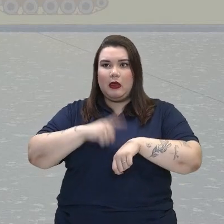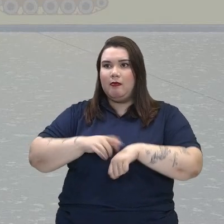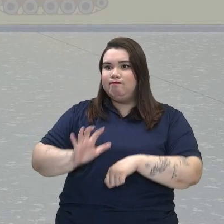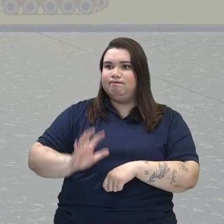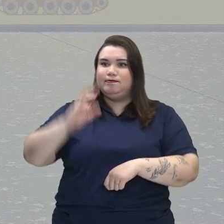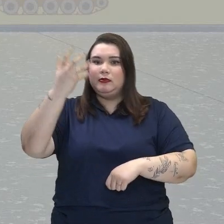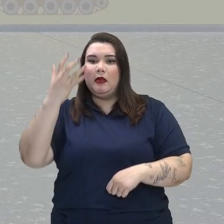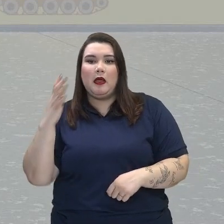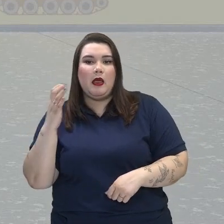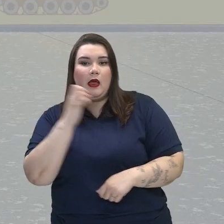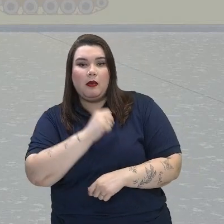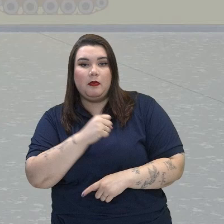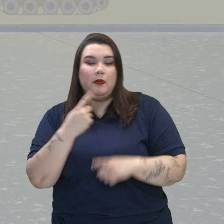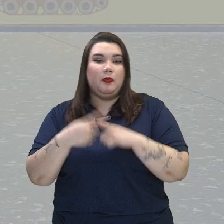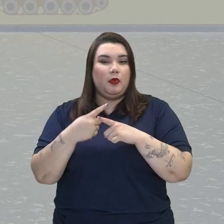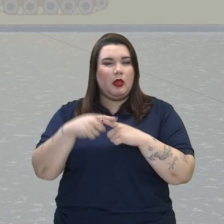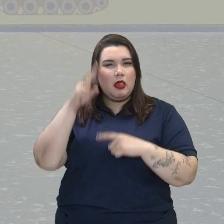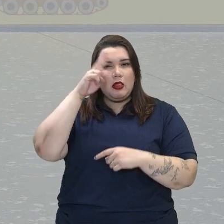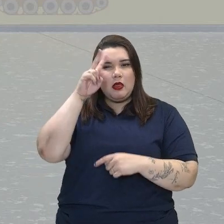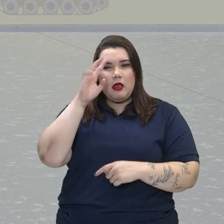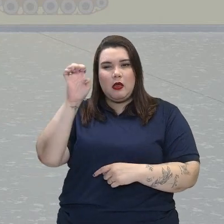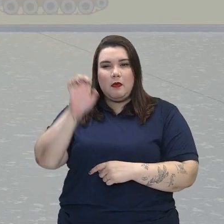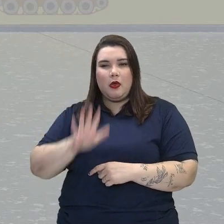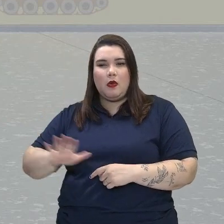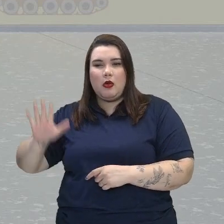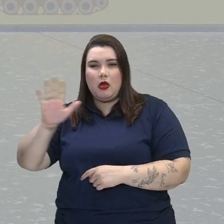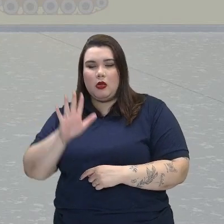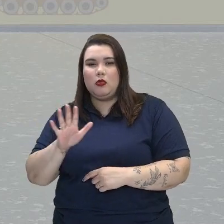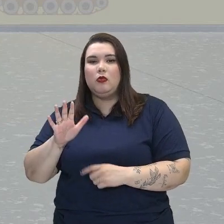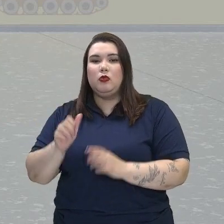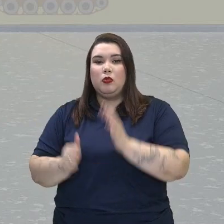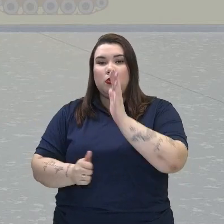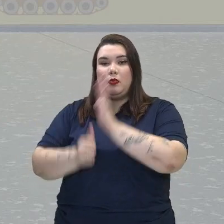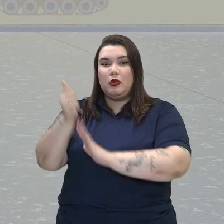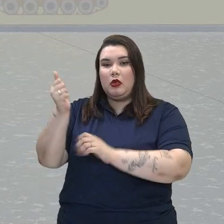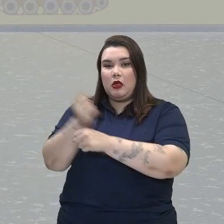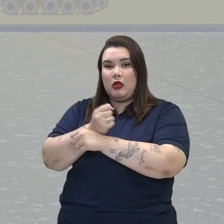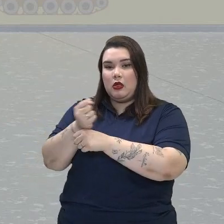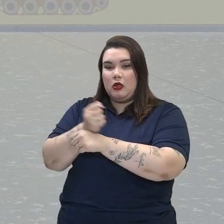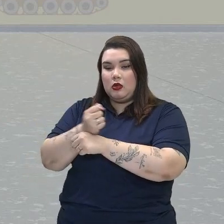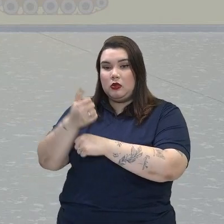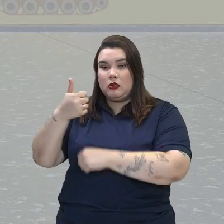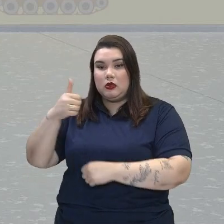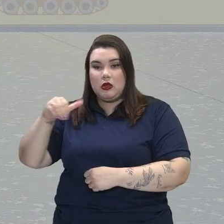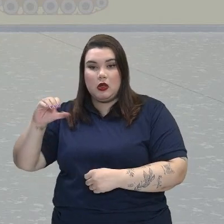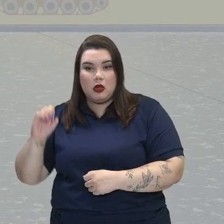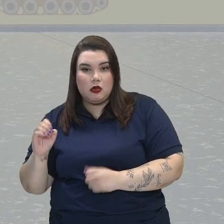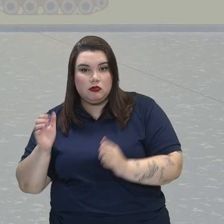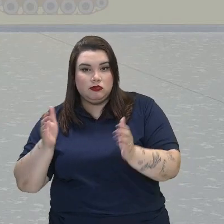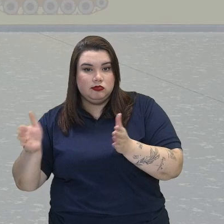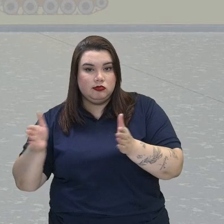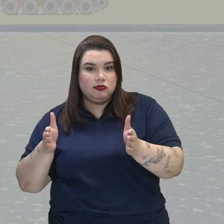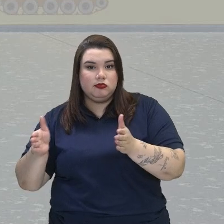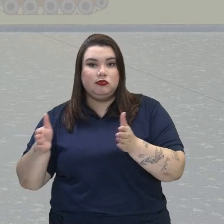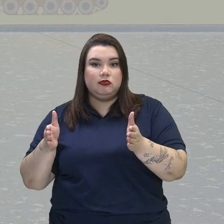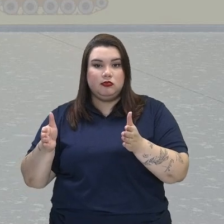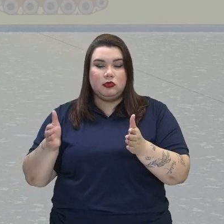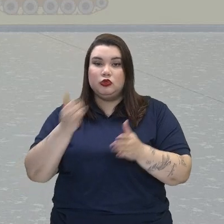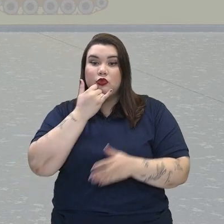Lembrando que a Europa tinha passado, na primeira década, nos primeiros 10 anos, nos primeiros 50